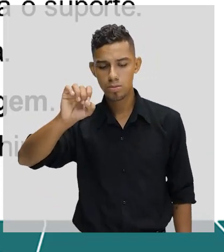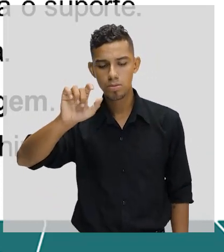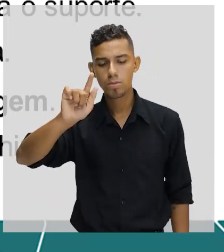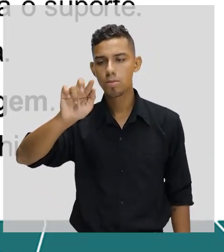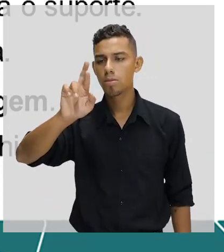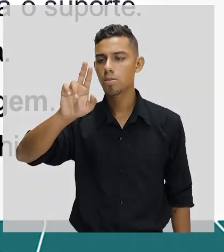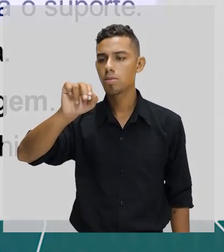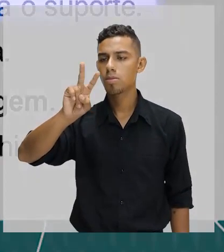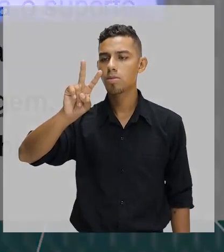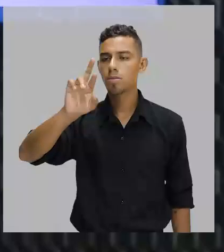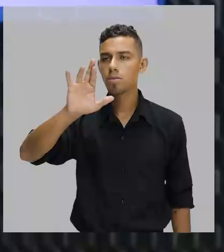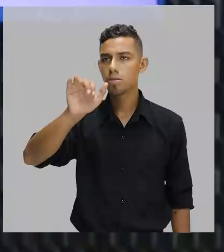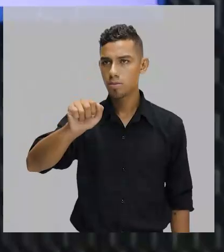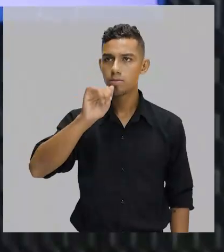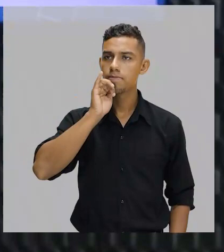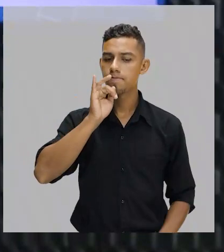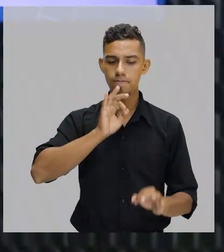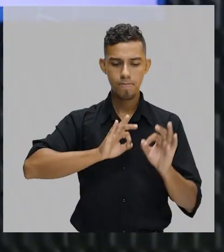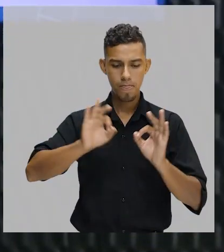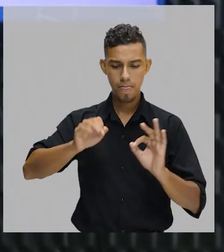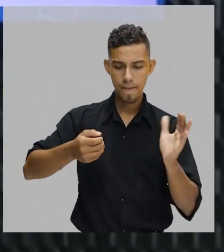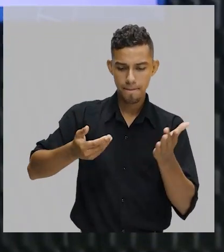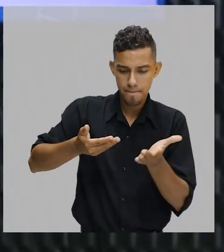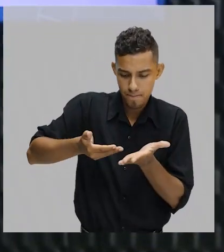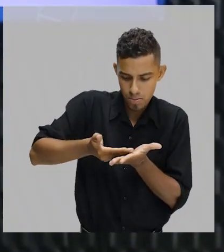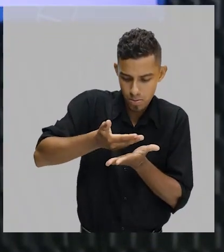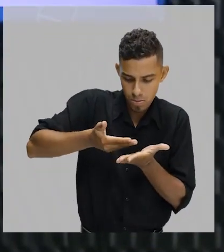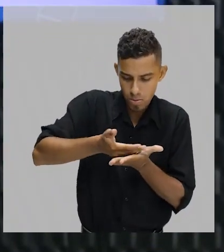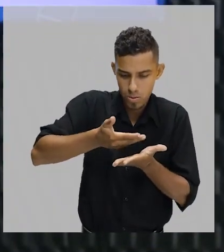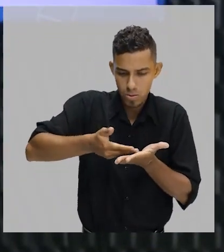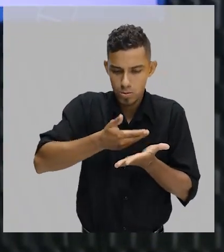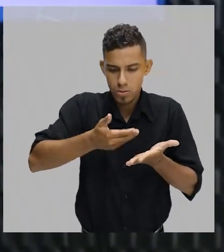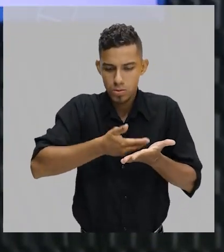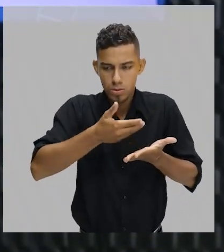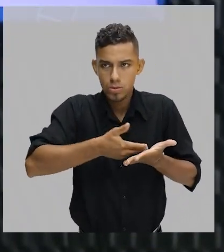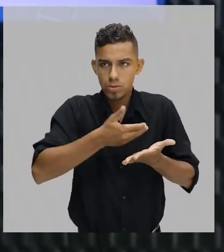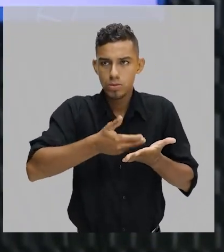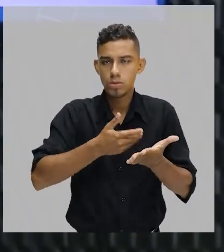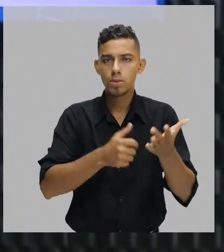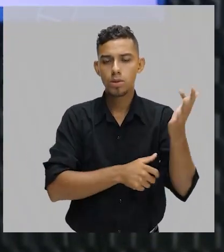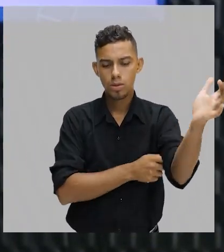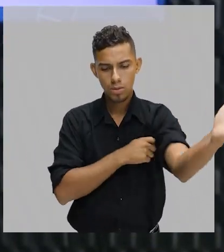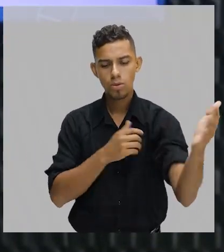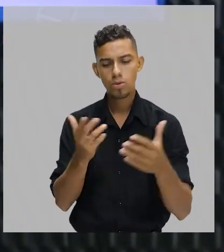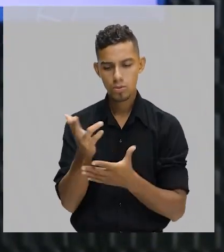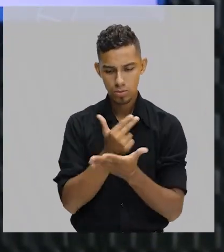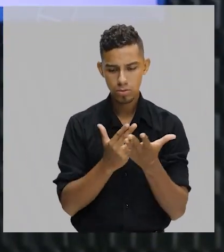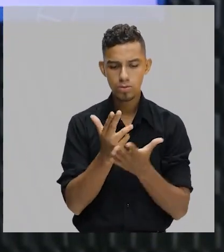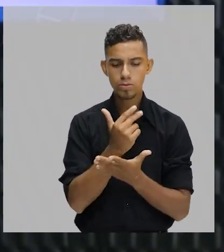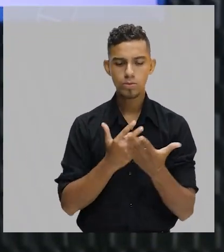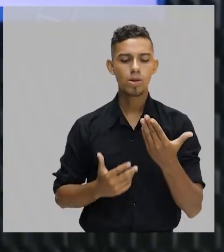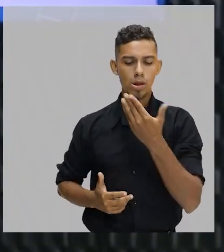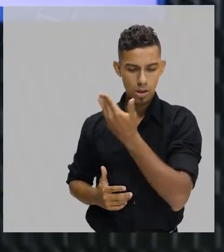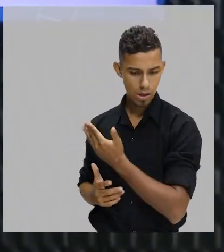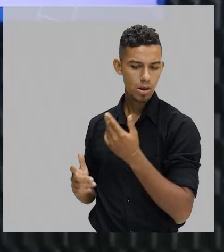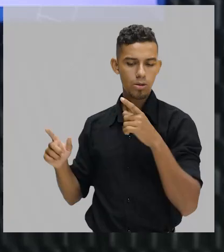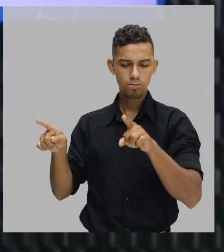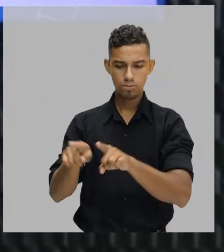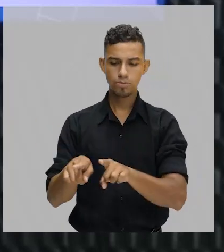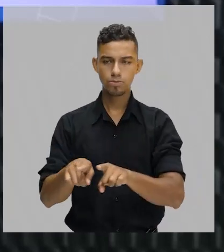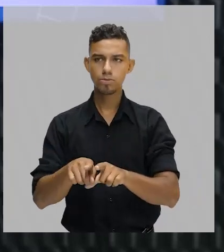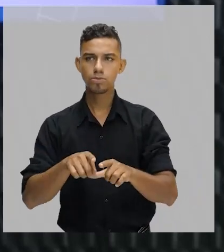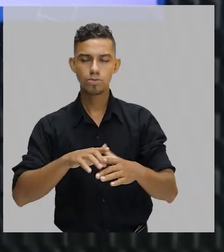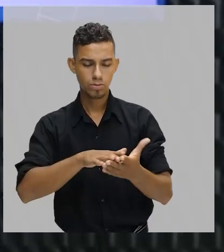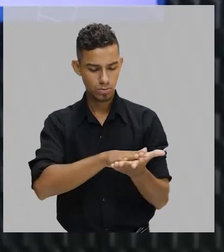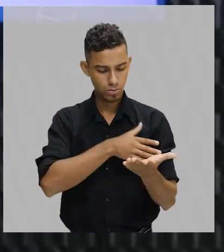essa base, ela vai ser esculpida, no caso da madeira, com um desenho específico. Eu vou passar uma camada de